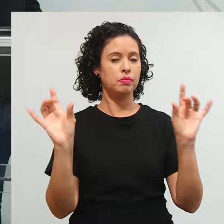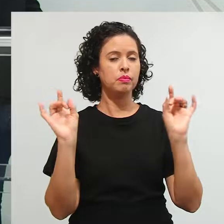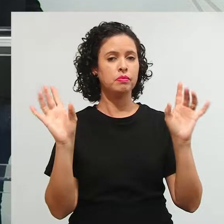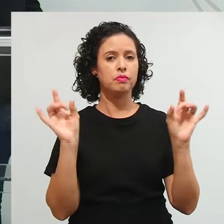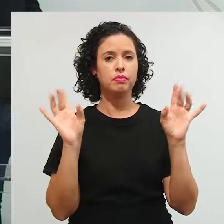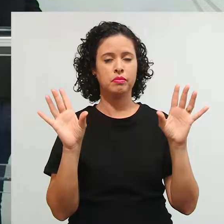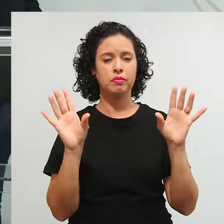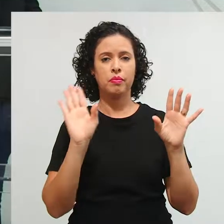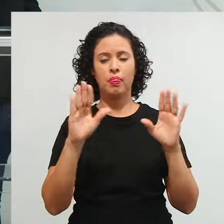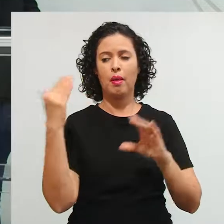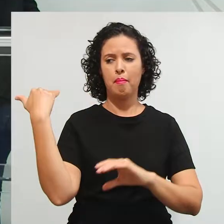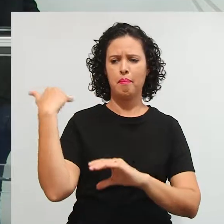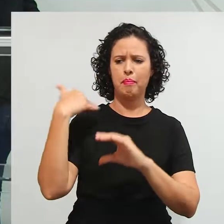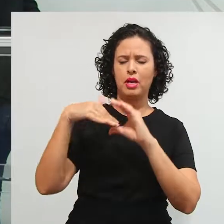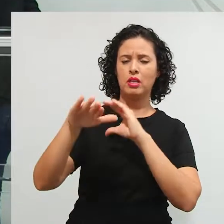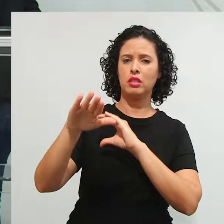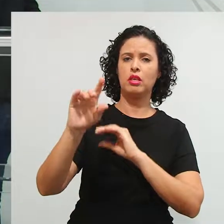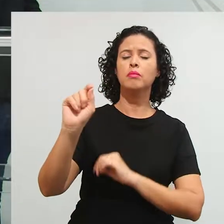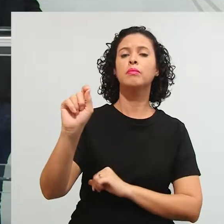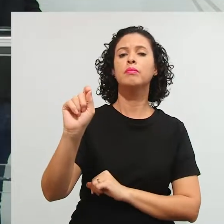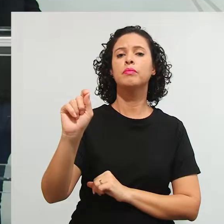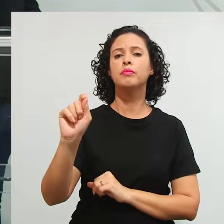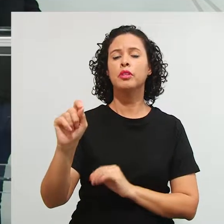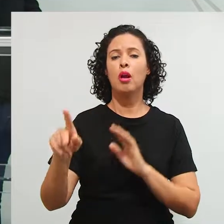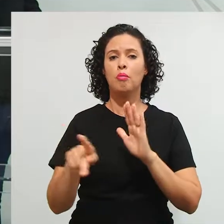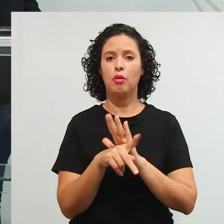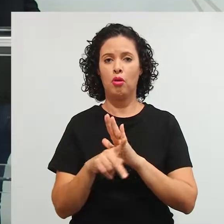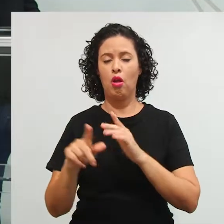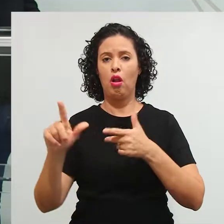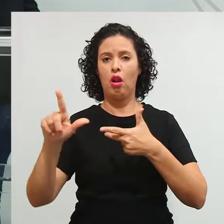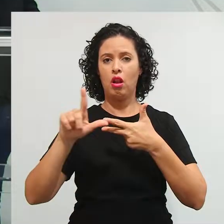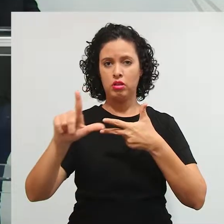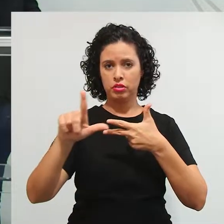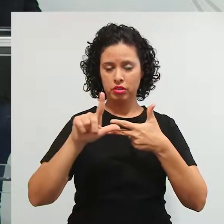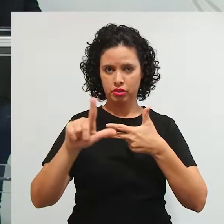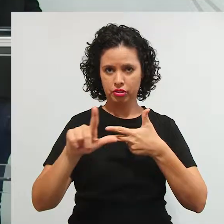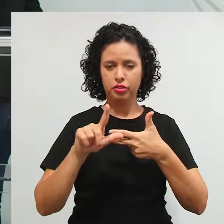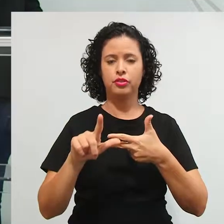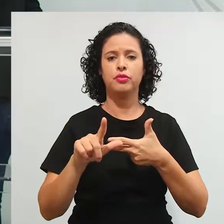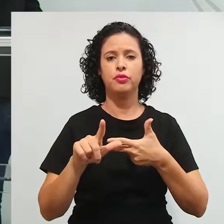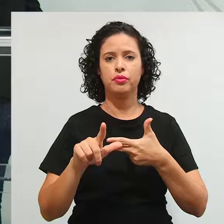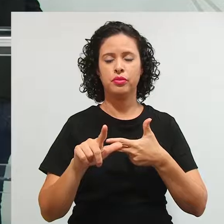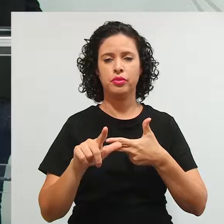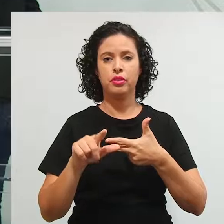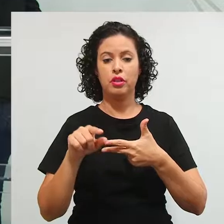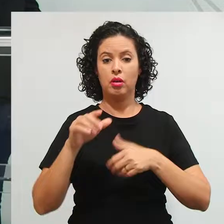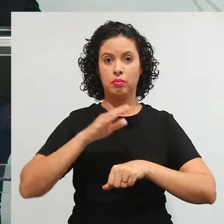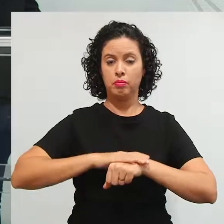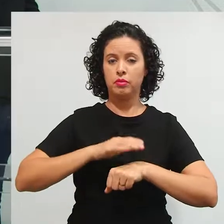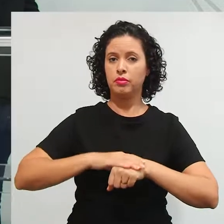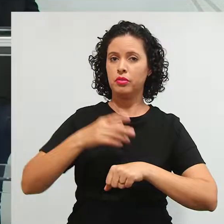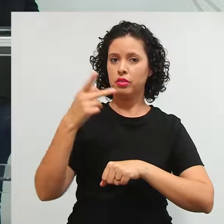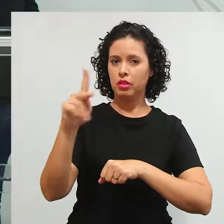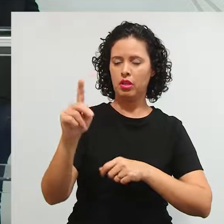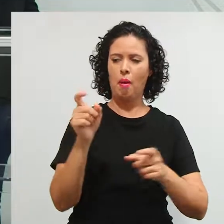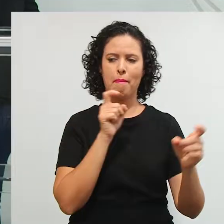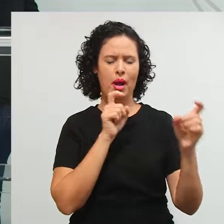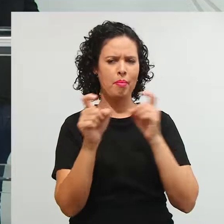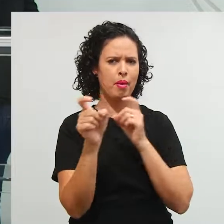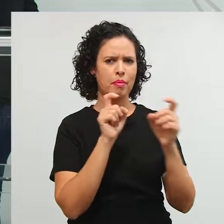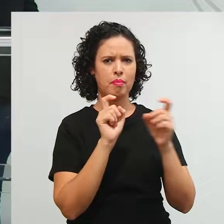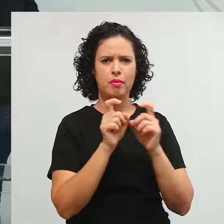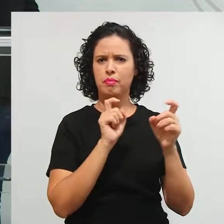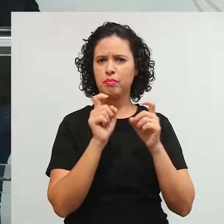especial e encaminhar para o legislativo para que eles façam a discussão